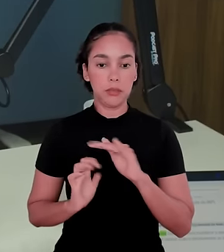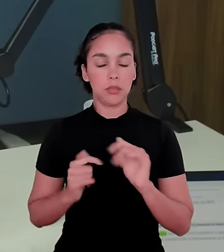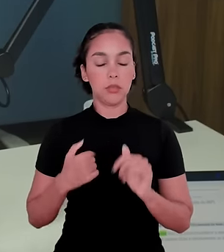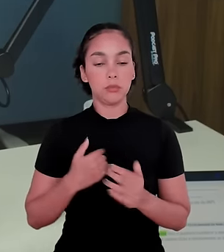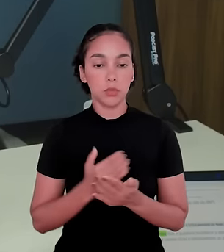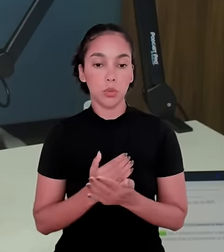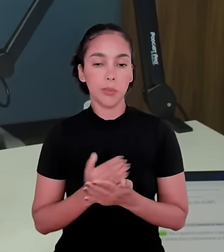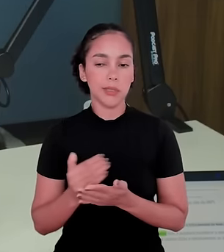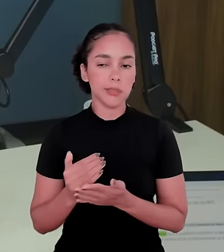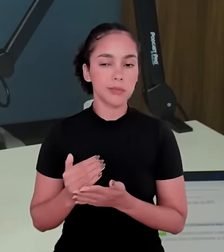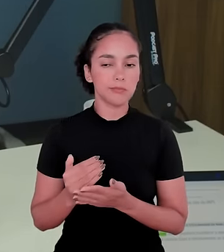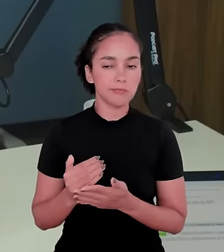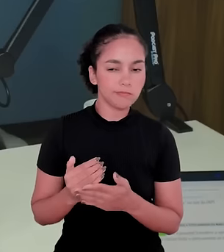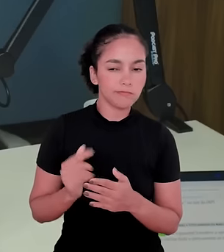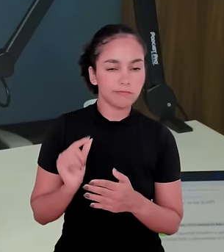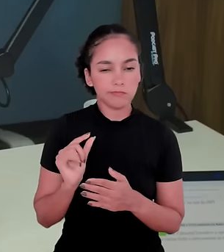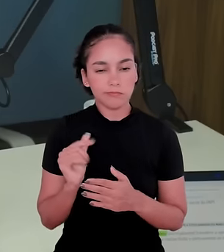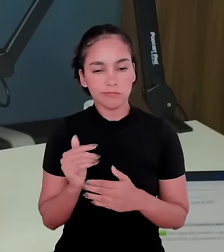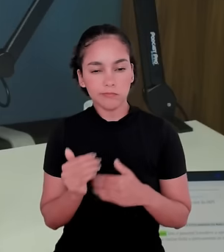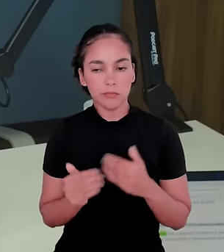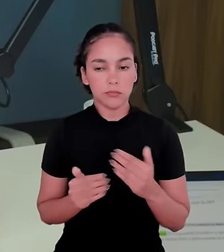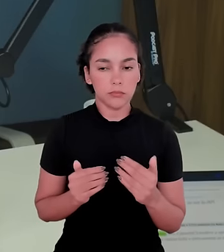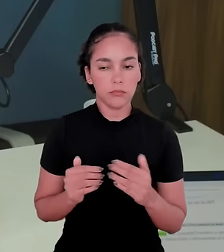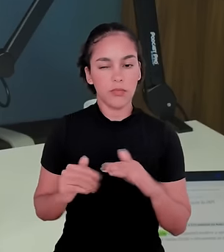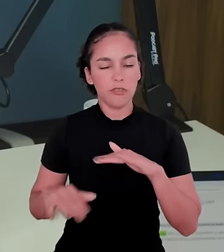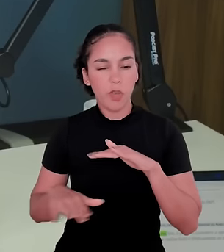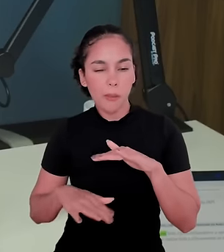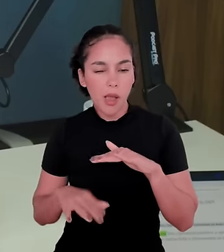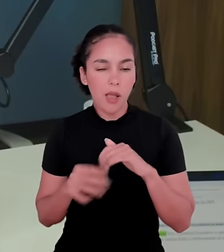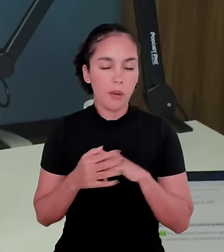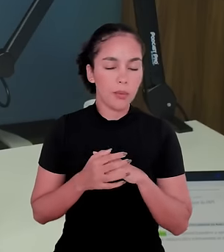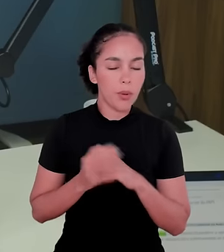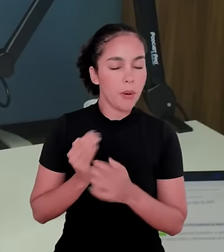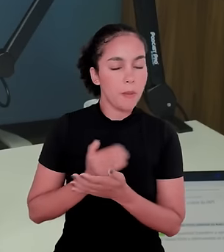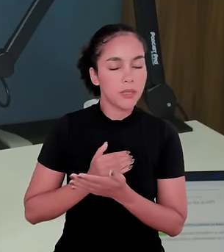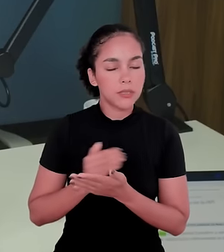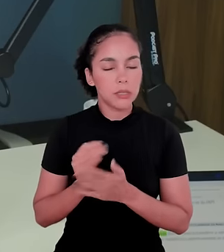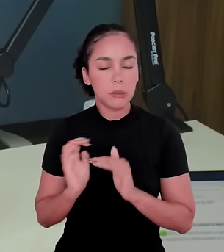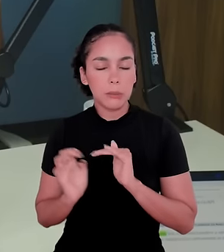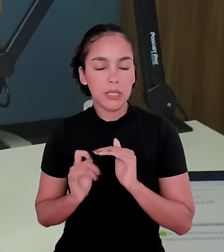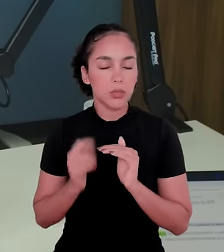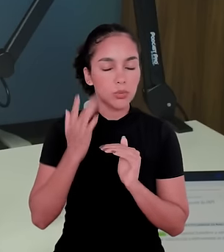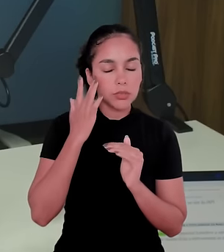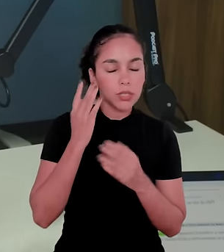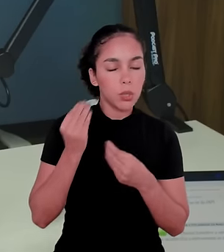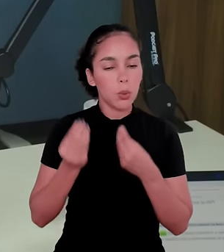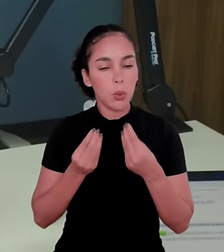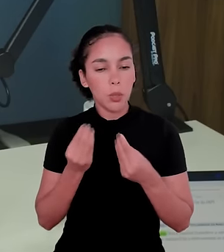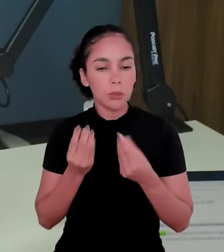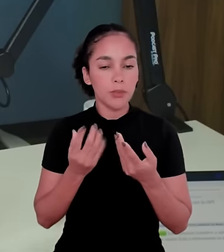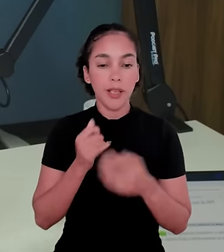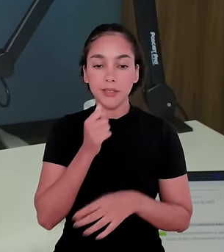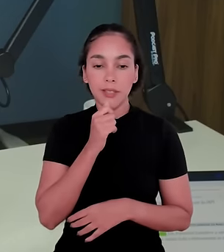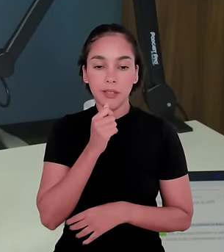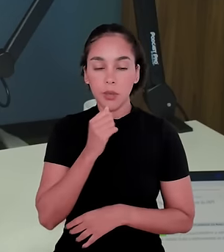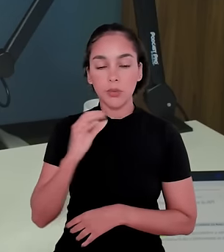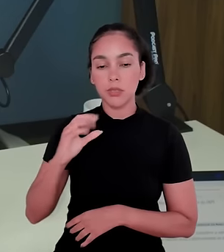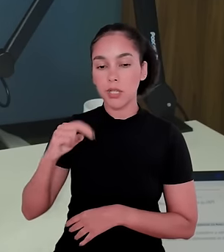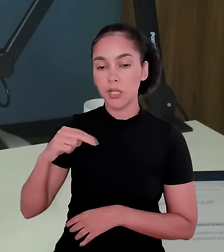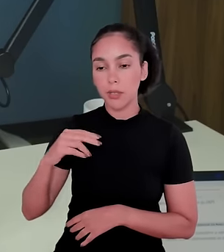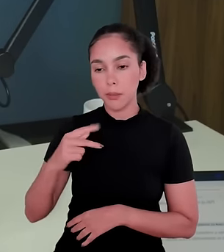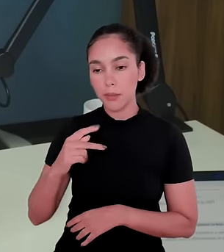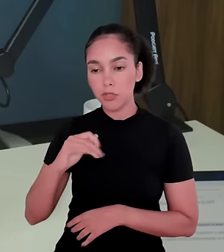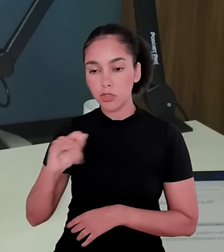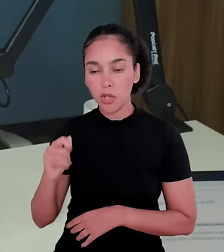eu eu tô fazendo na na não chega nem ser informal mas eu tô começando a empresa não sei ainda como eu vou abrir né mas eu quero